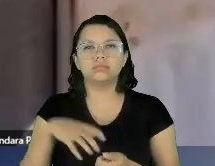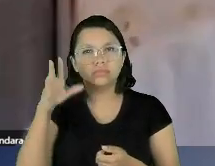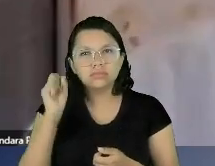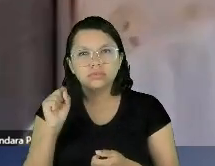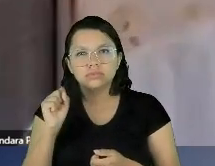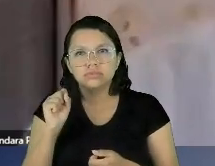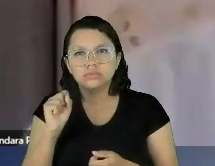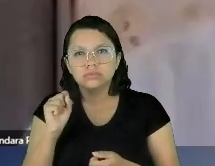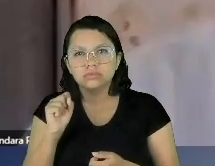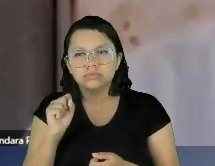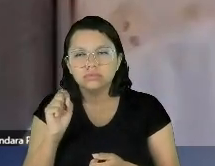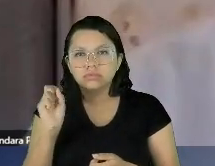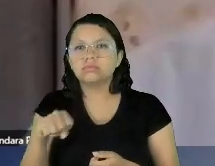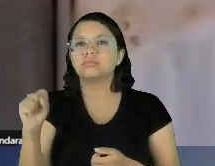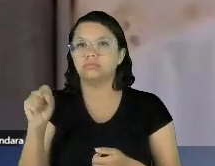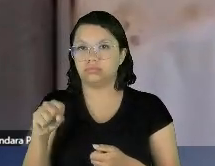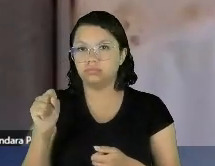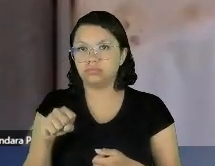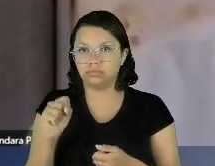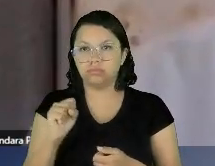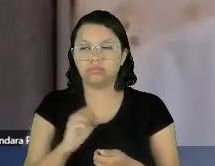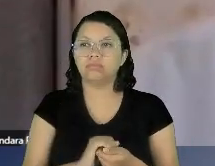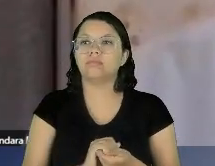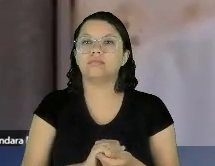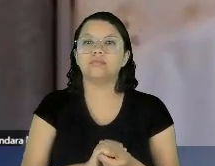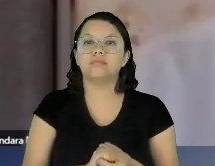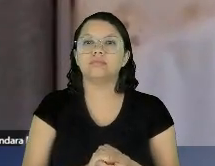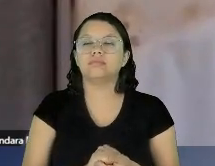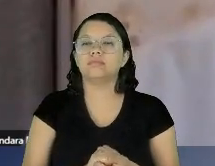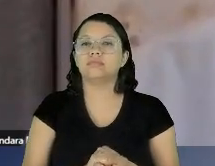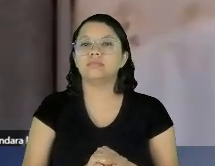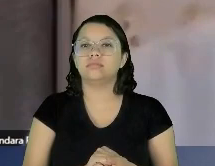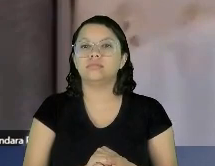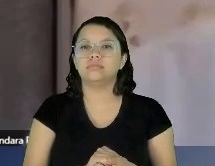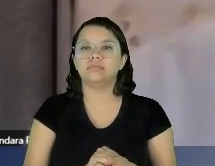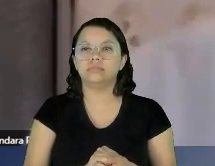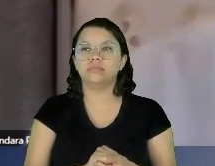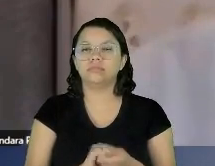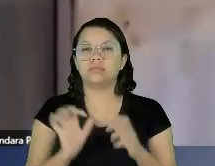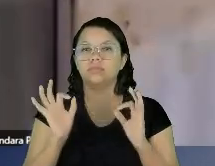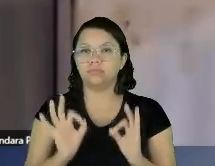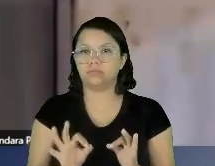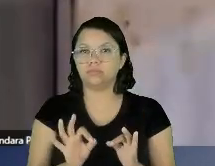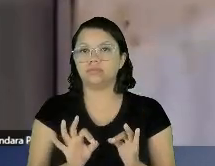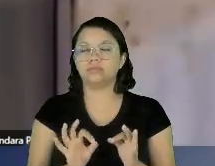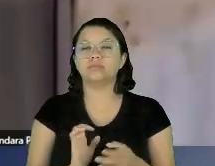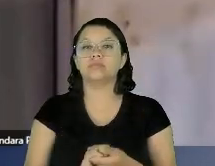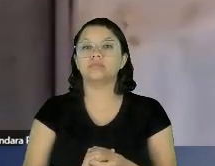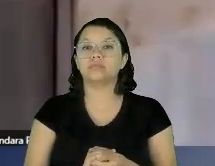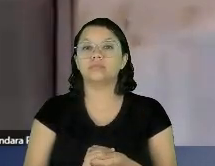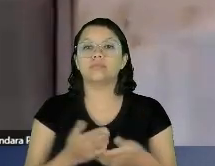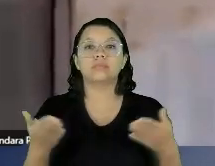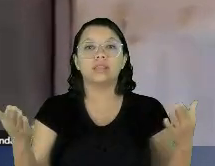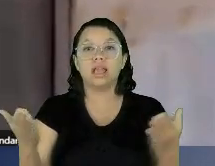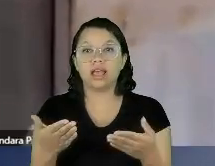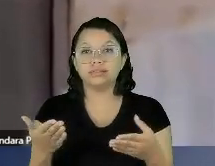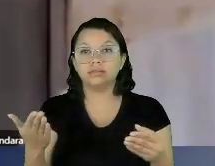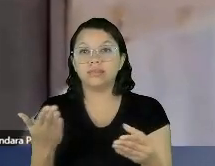Voltou. Vocês estão me ouvindo? Estamos te ouvindo. Pronto. Dandara.